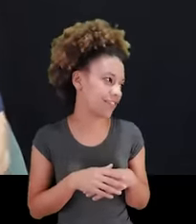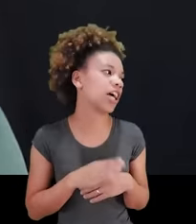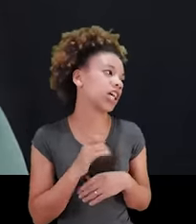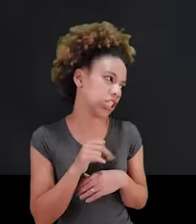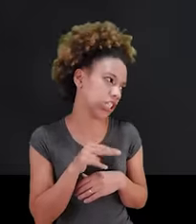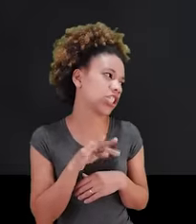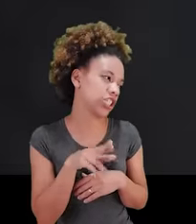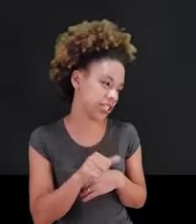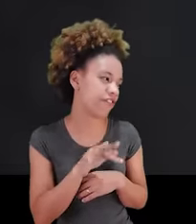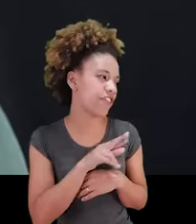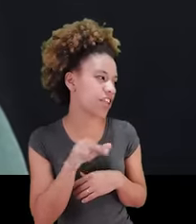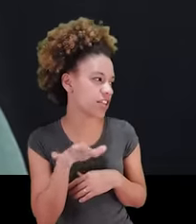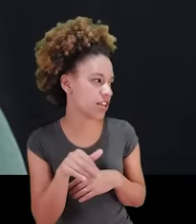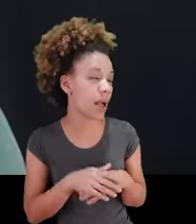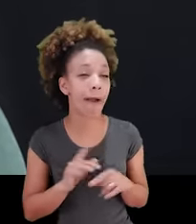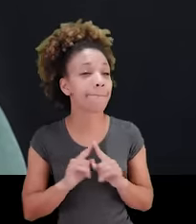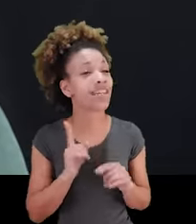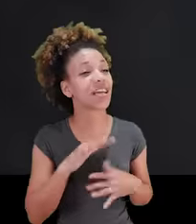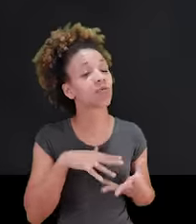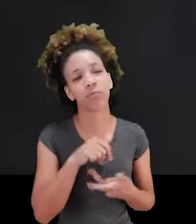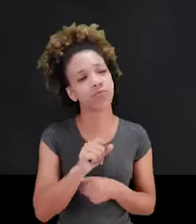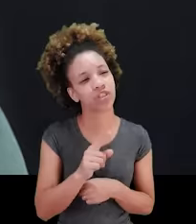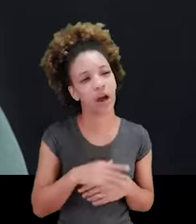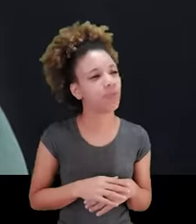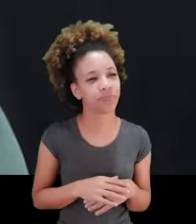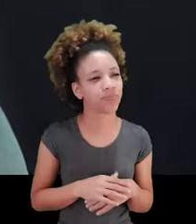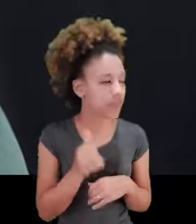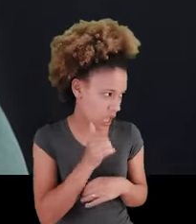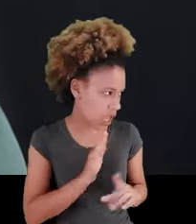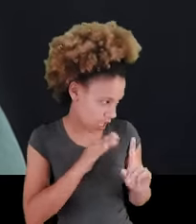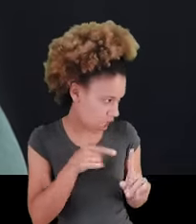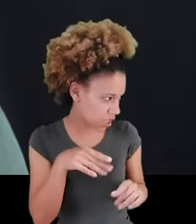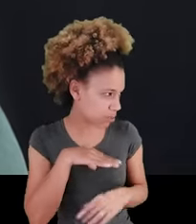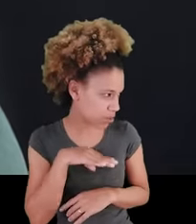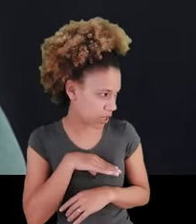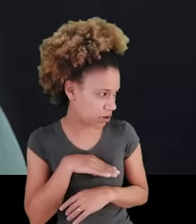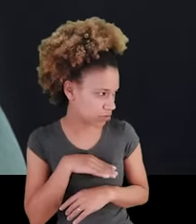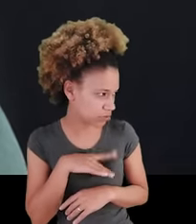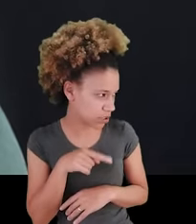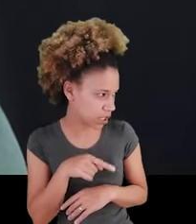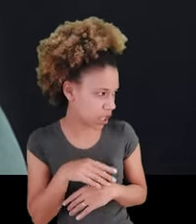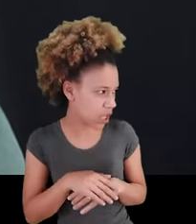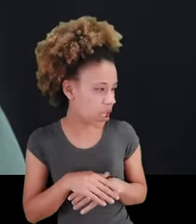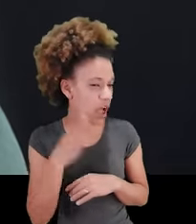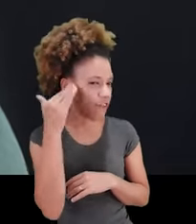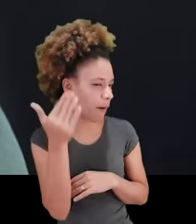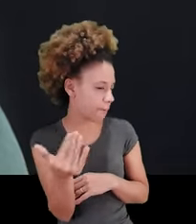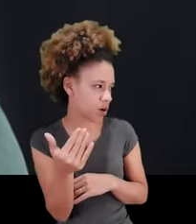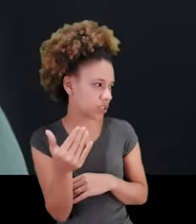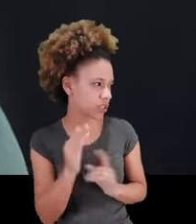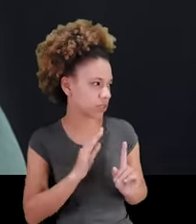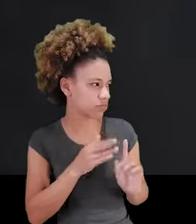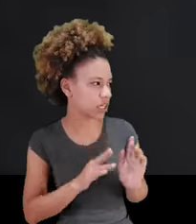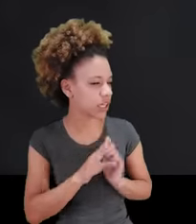a Cristina Ferreira. Cristina Ferreira. Mas ela não é mundial, mas ela é uma mulher. Ela não tem escala mundial. Mas ela seria a maior mulher aqui, né, de Portugal. Seria a maior celebridade de Portugal,